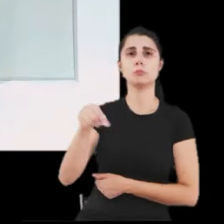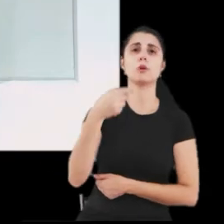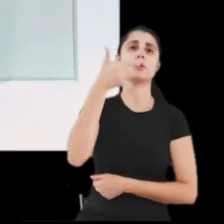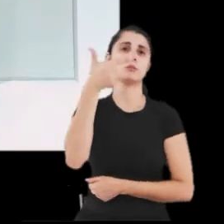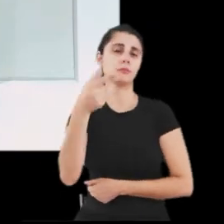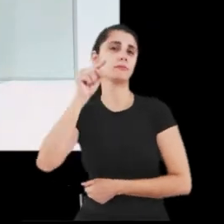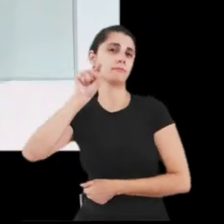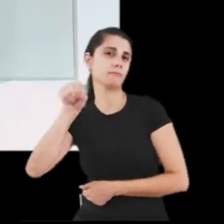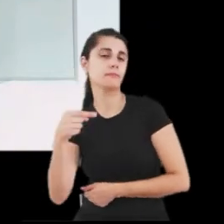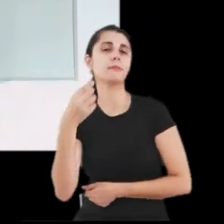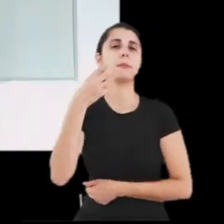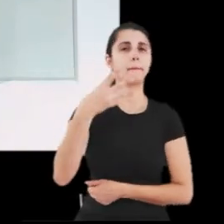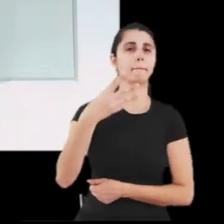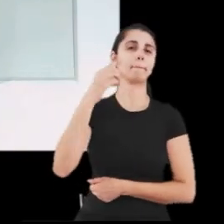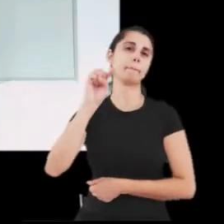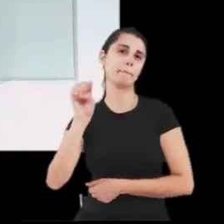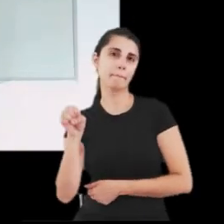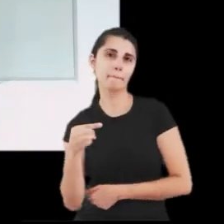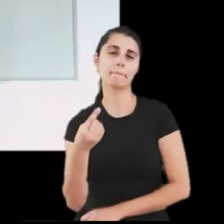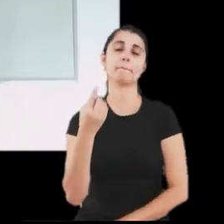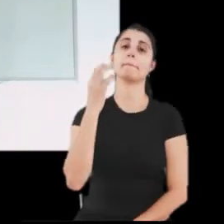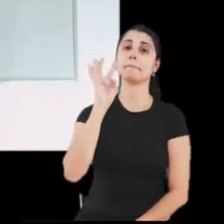2, 3, 4,